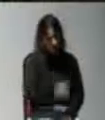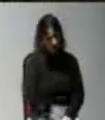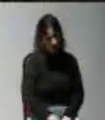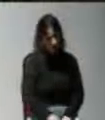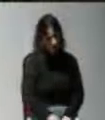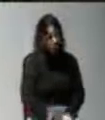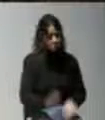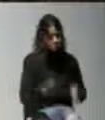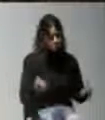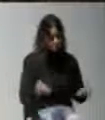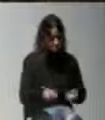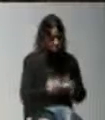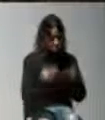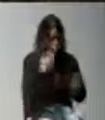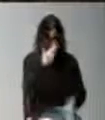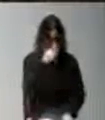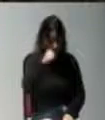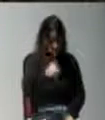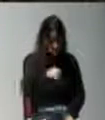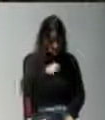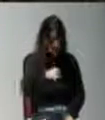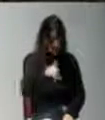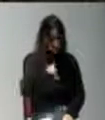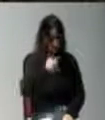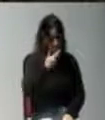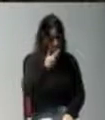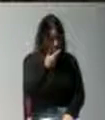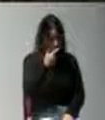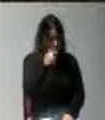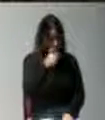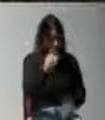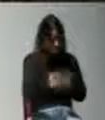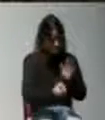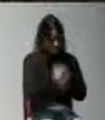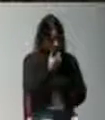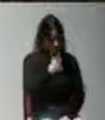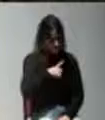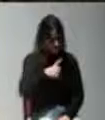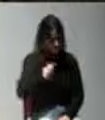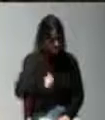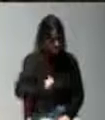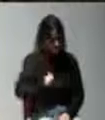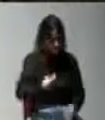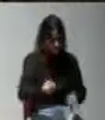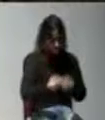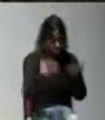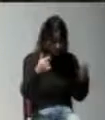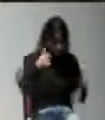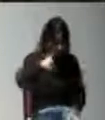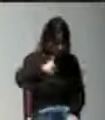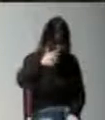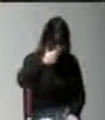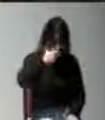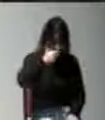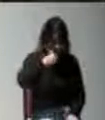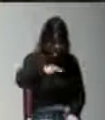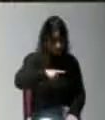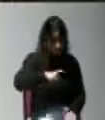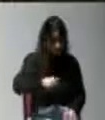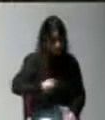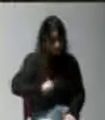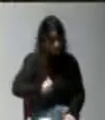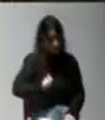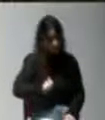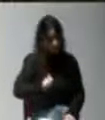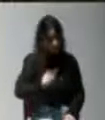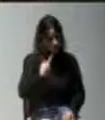Um evento como esse, como elaboração, existe um evento como elaboração